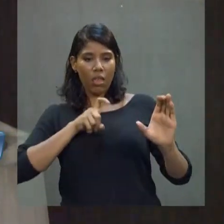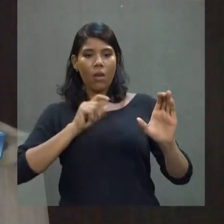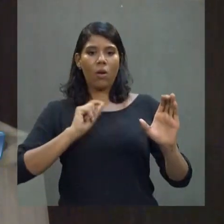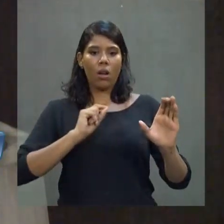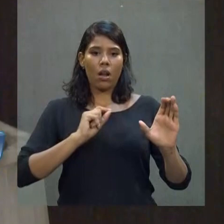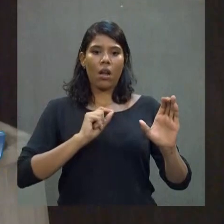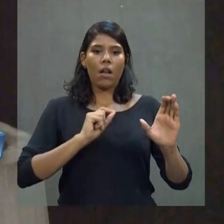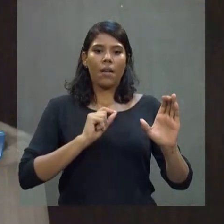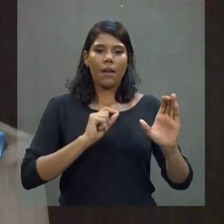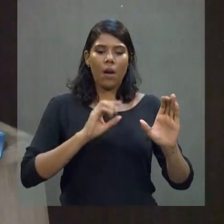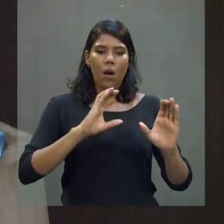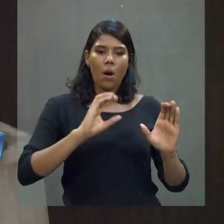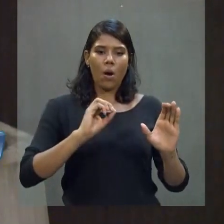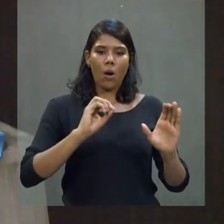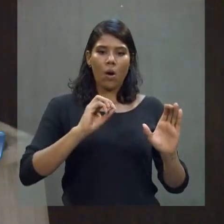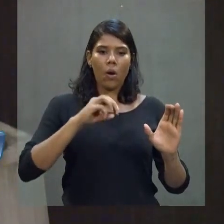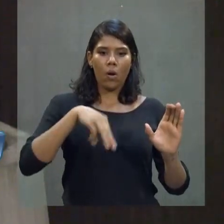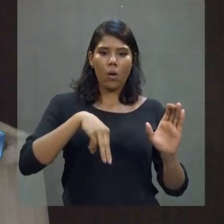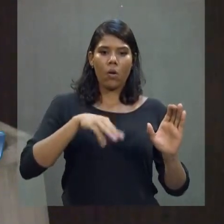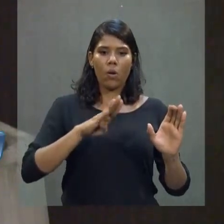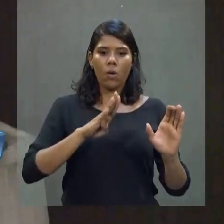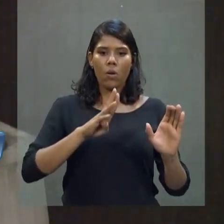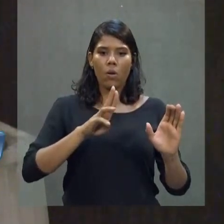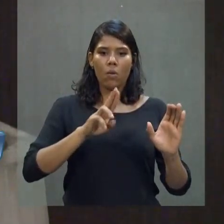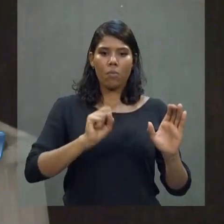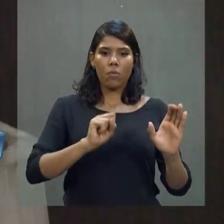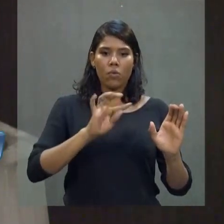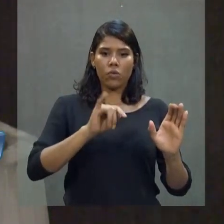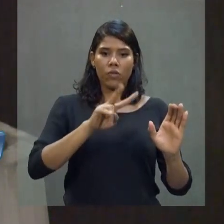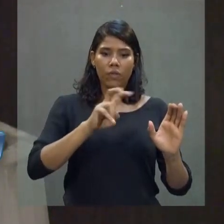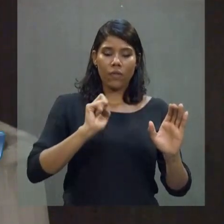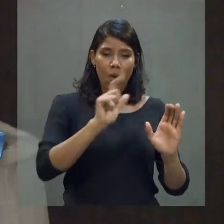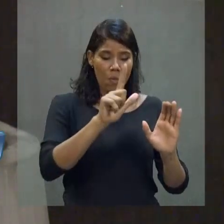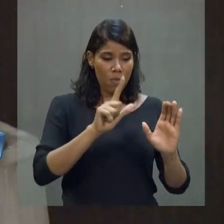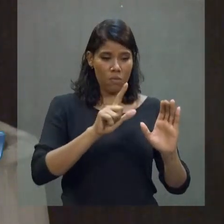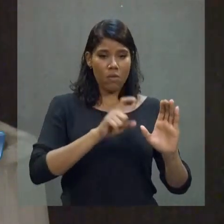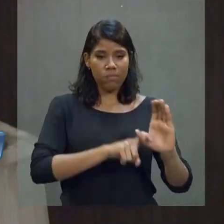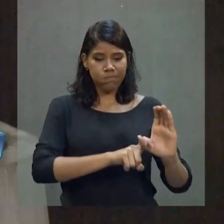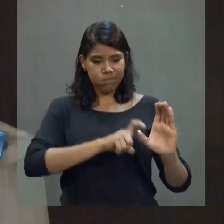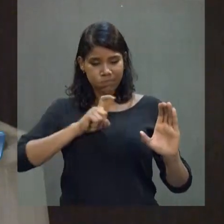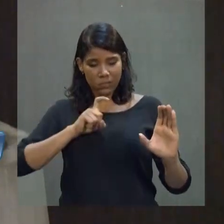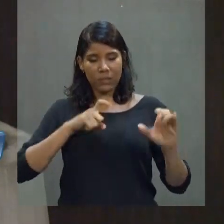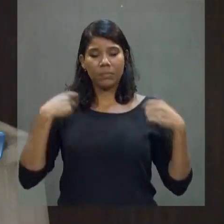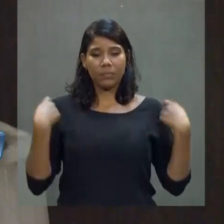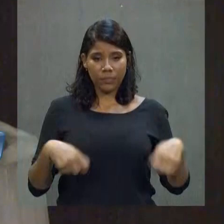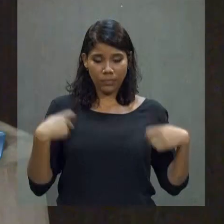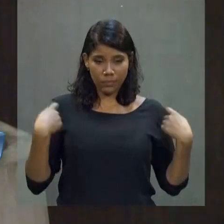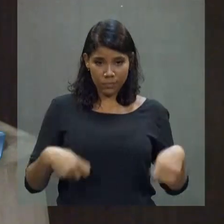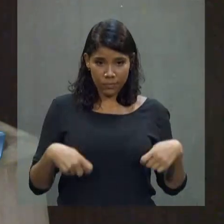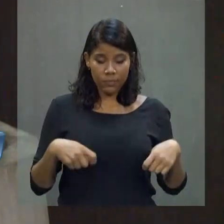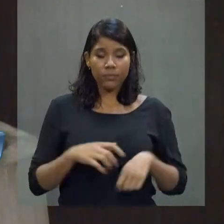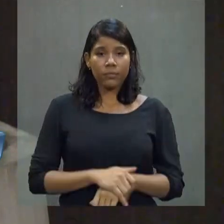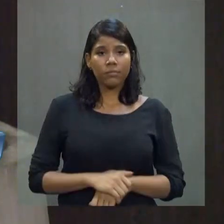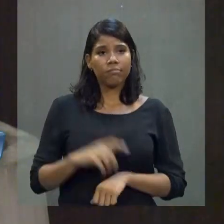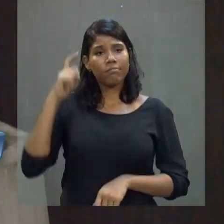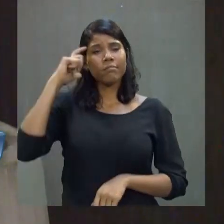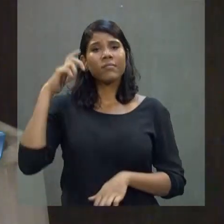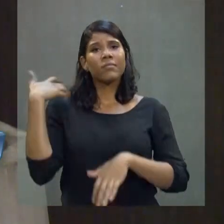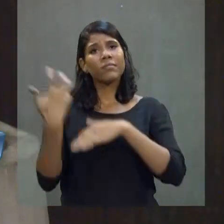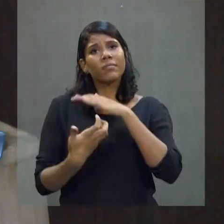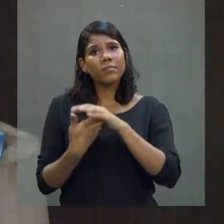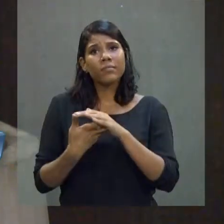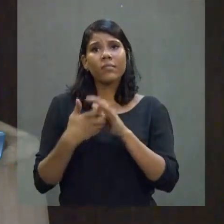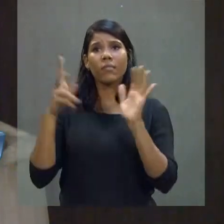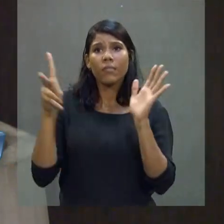que inclusive nos leva a pensar que uma Petrobras pública, sob controle da sociedade,